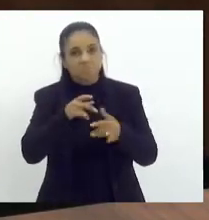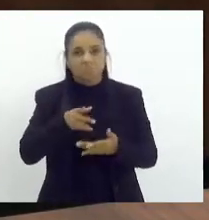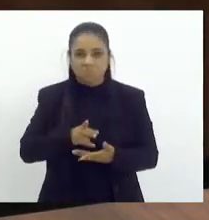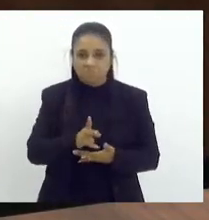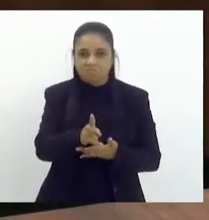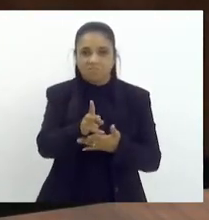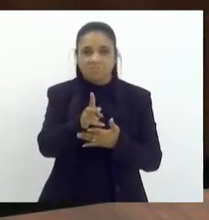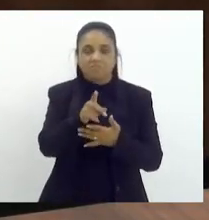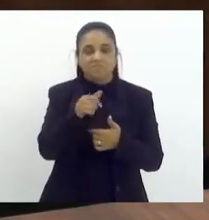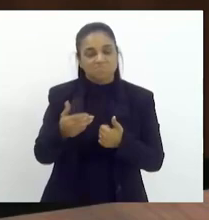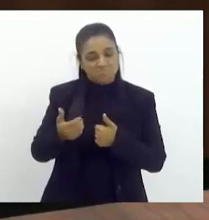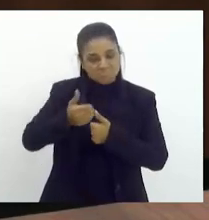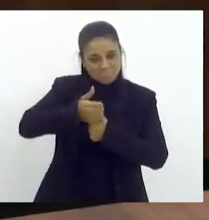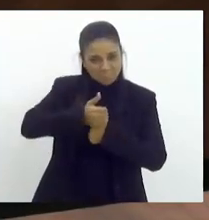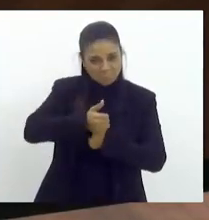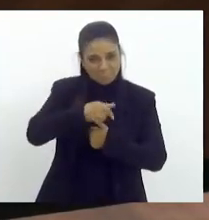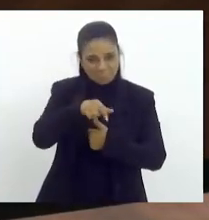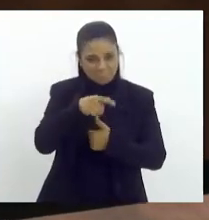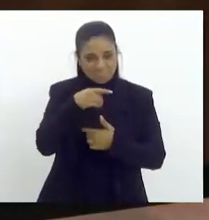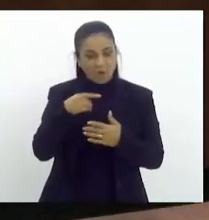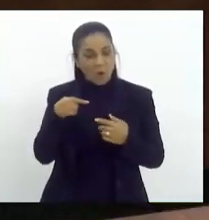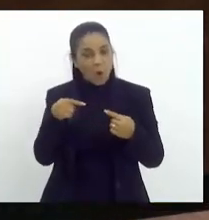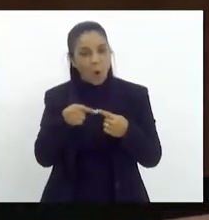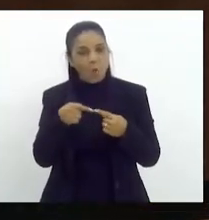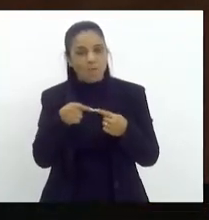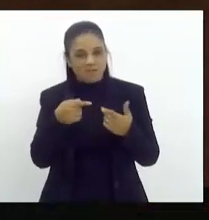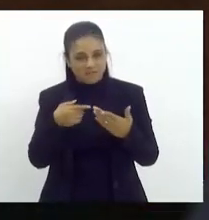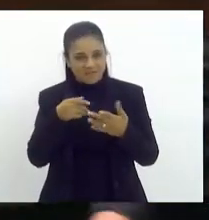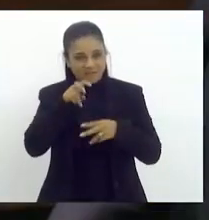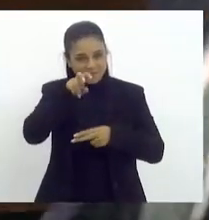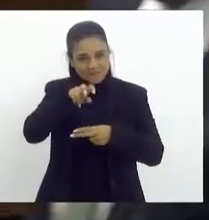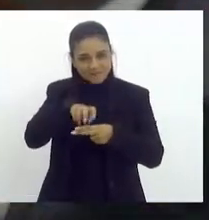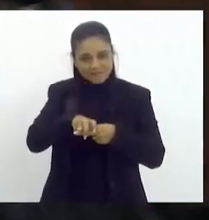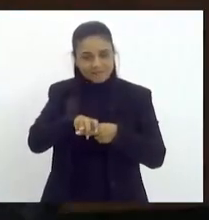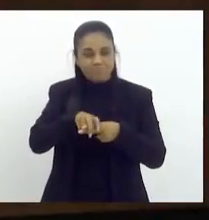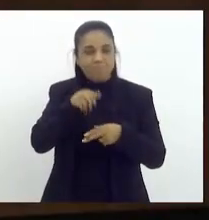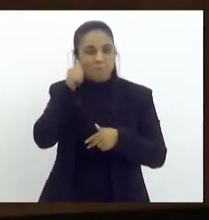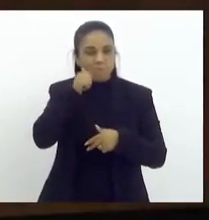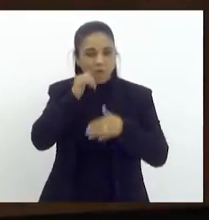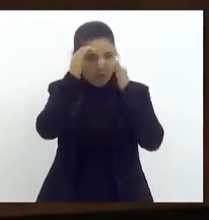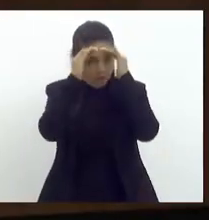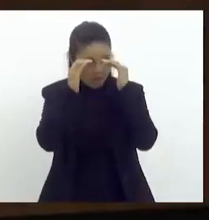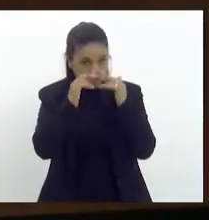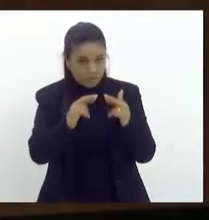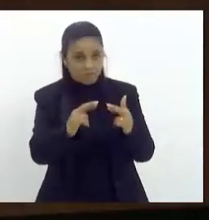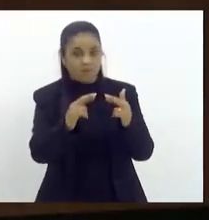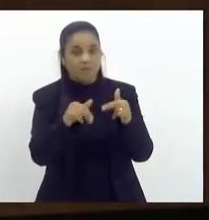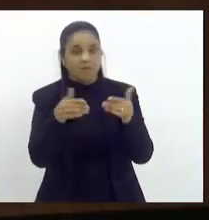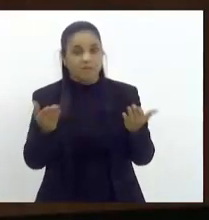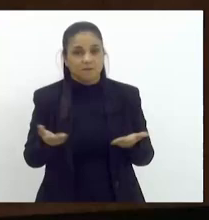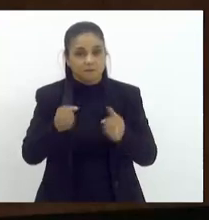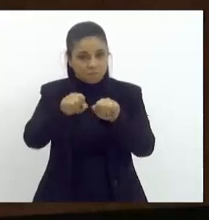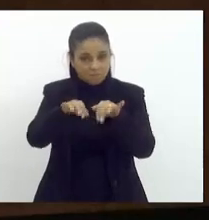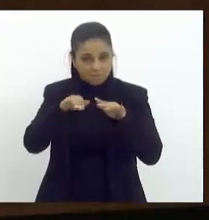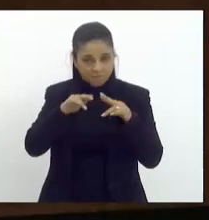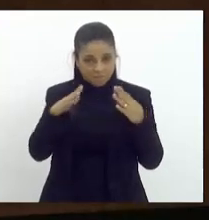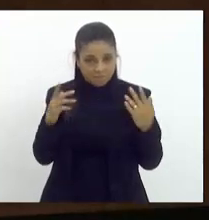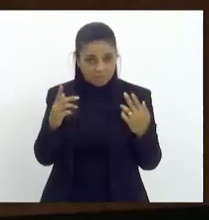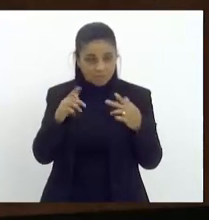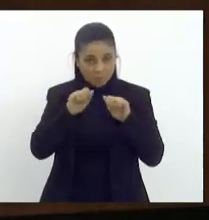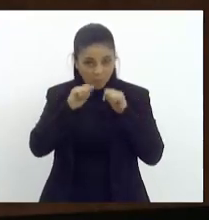combina muito com essa cadeira é uma mulher respeitada nesse Parlamento teve uma história brilhante como Secretária